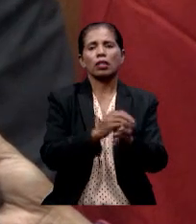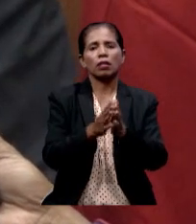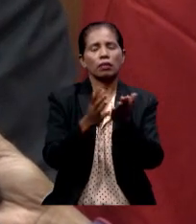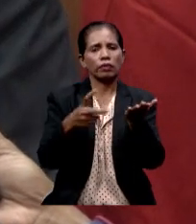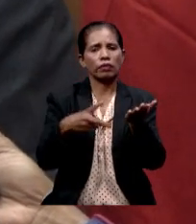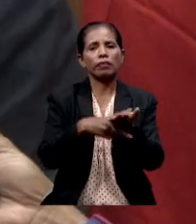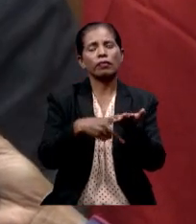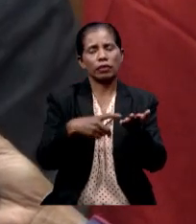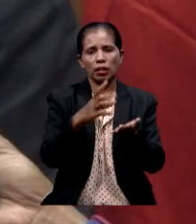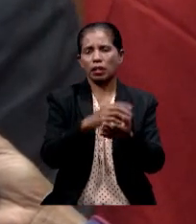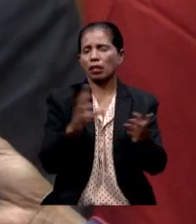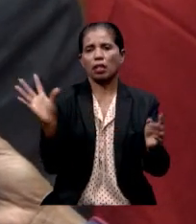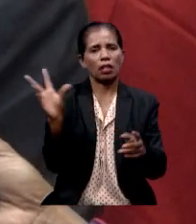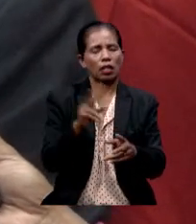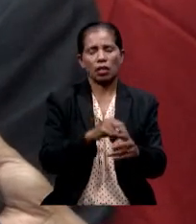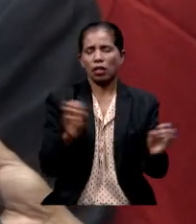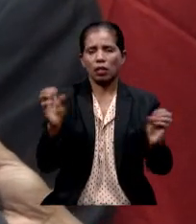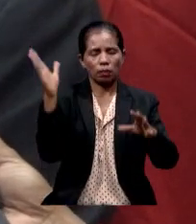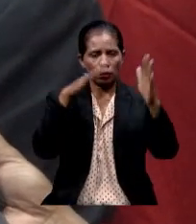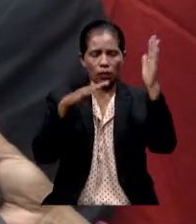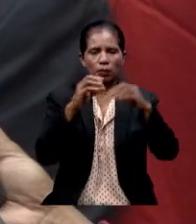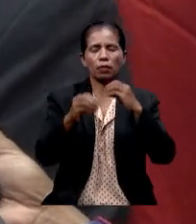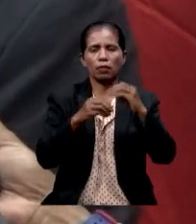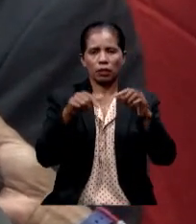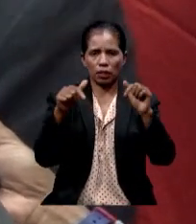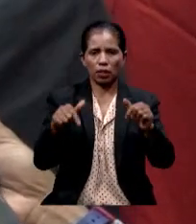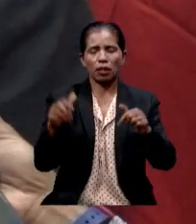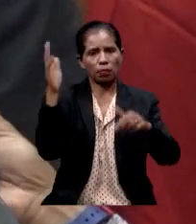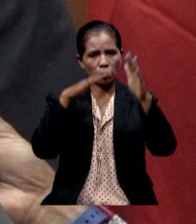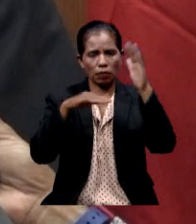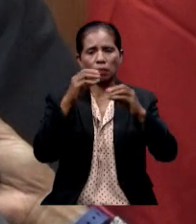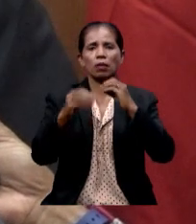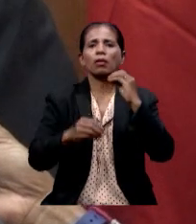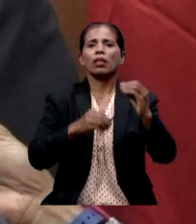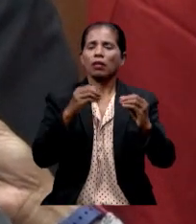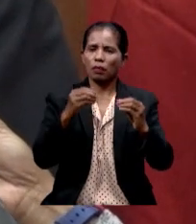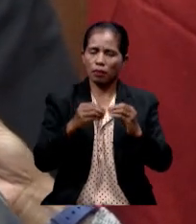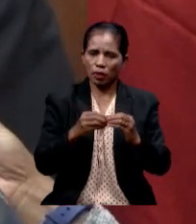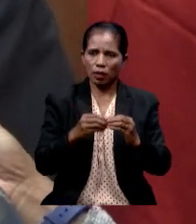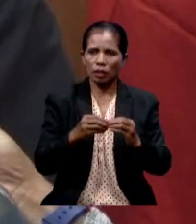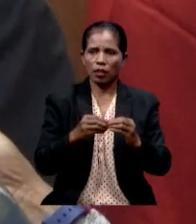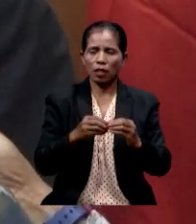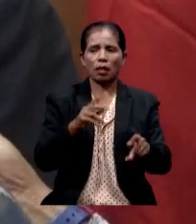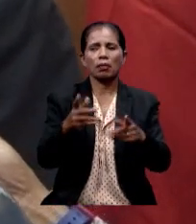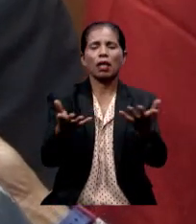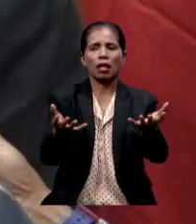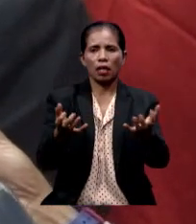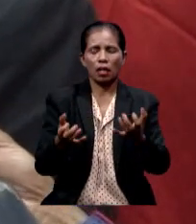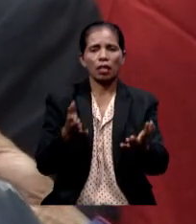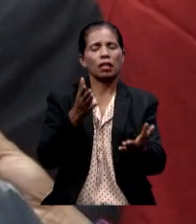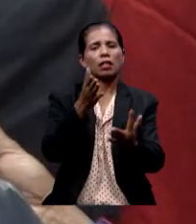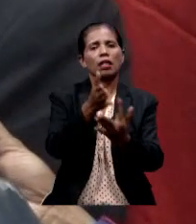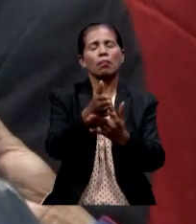E tem que lá os problemas não é. Problema é que o balão está